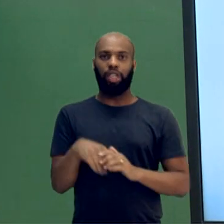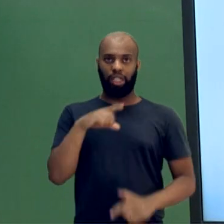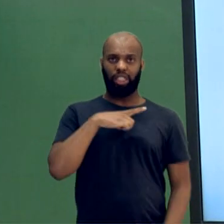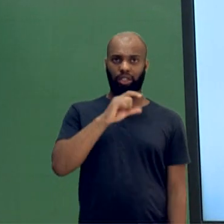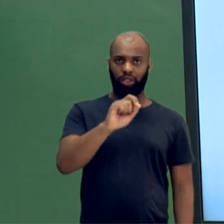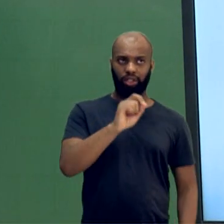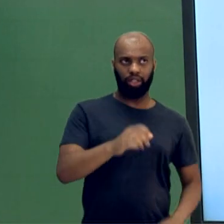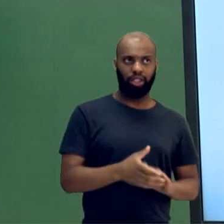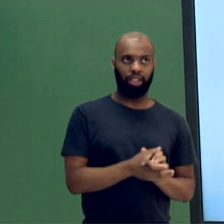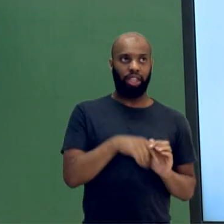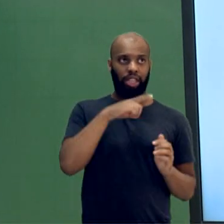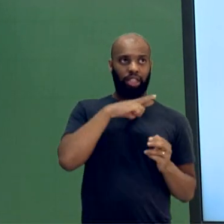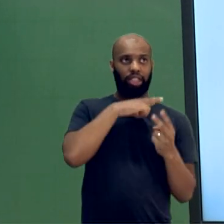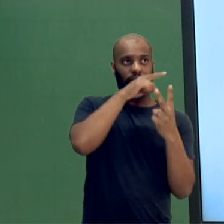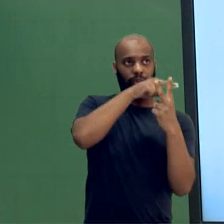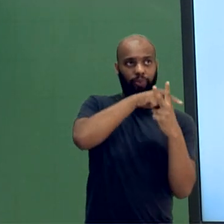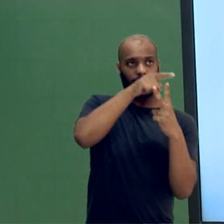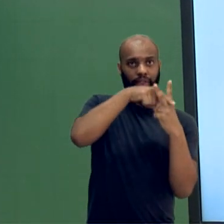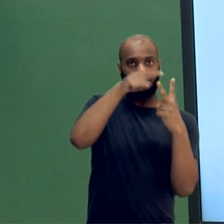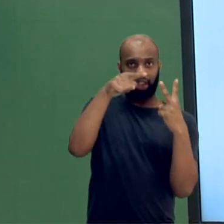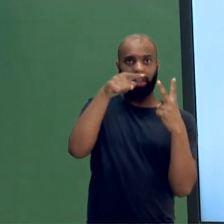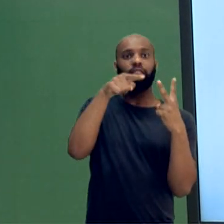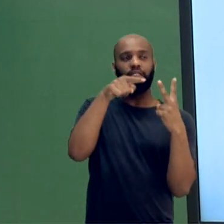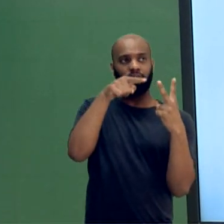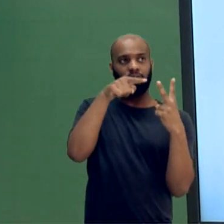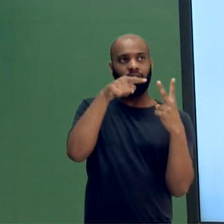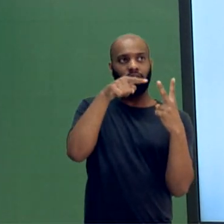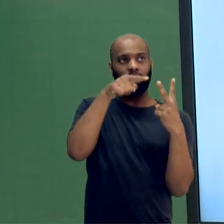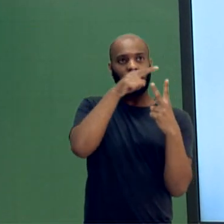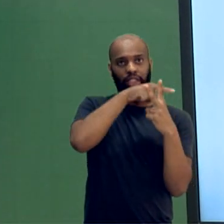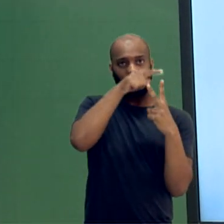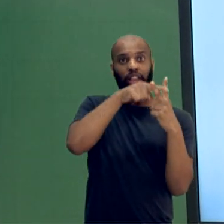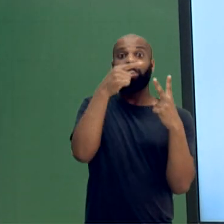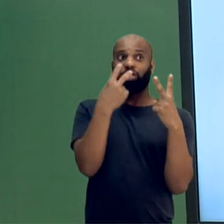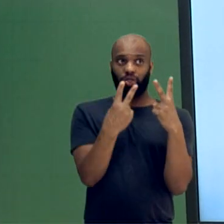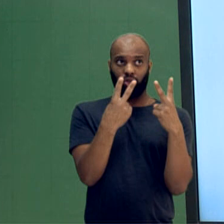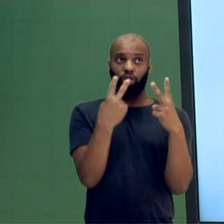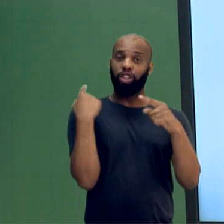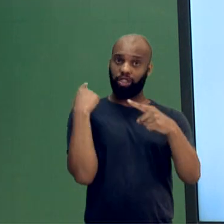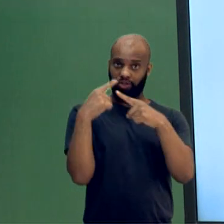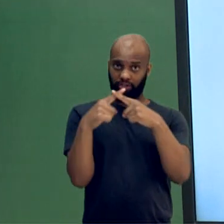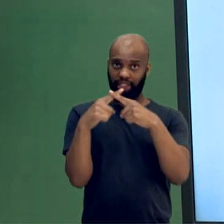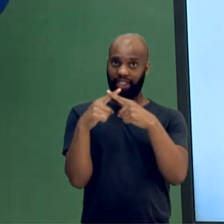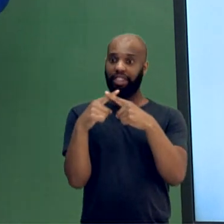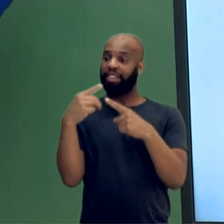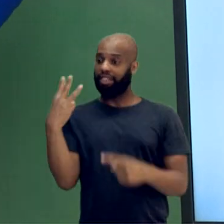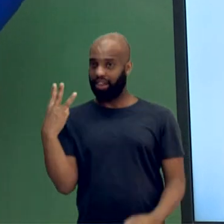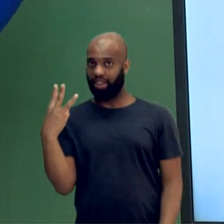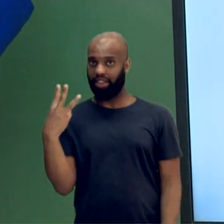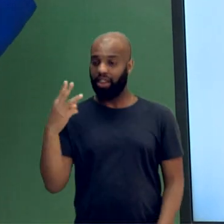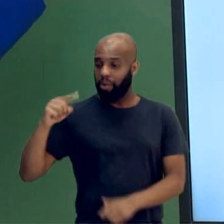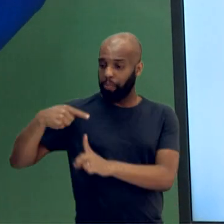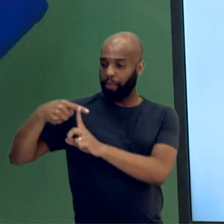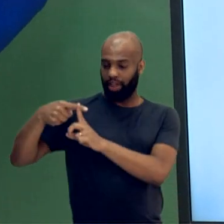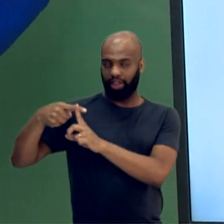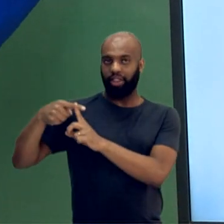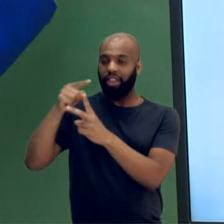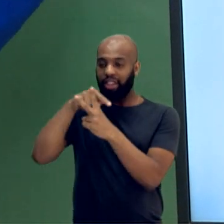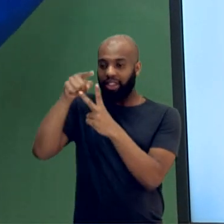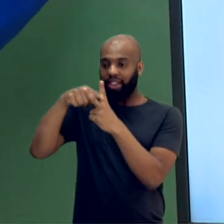ter raiz de 2 vezes 3